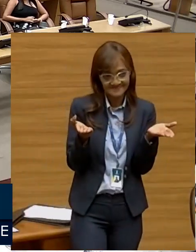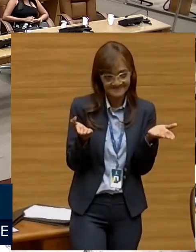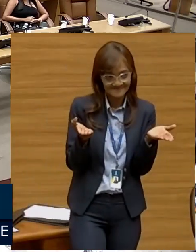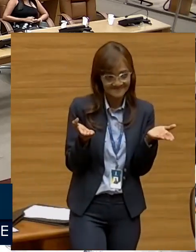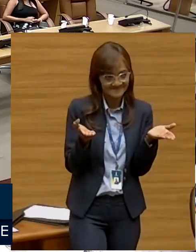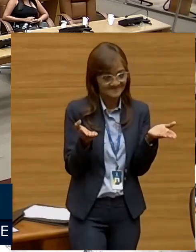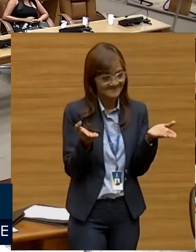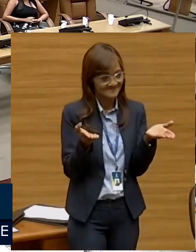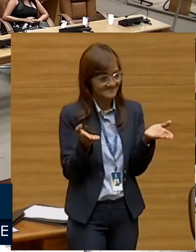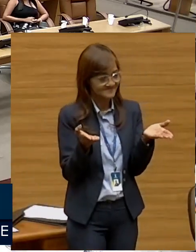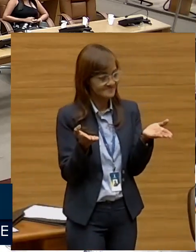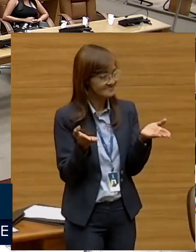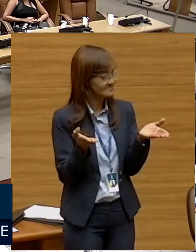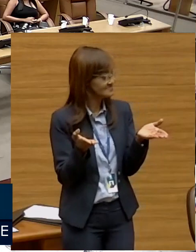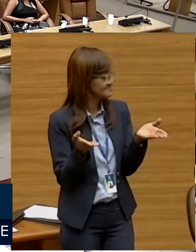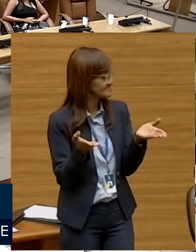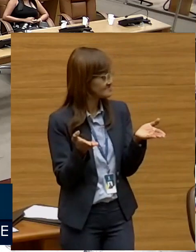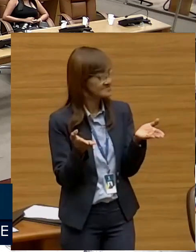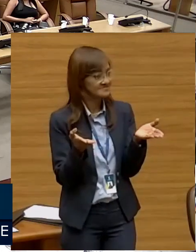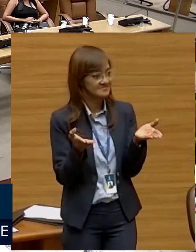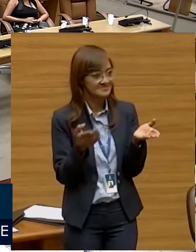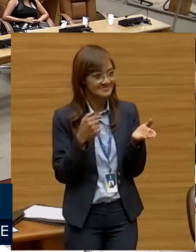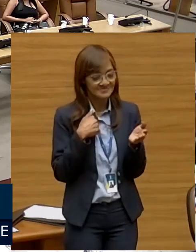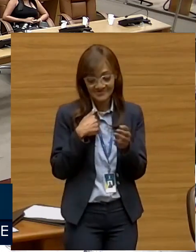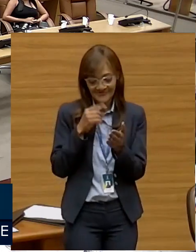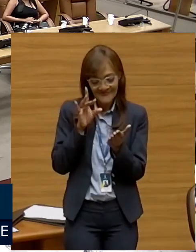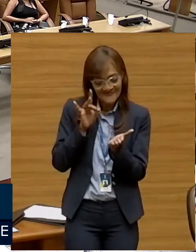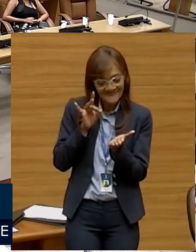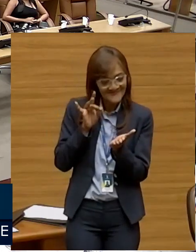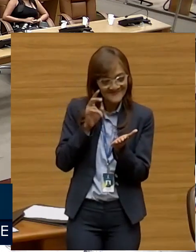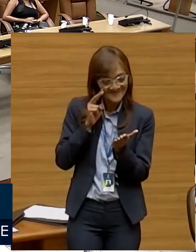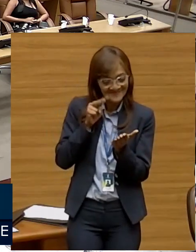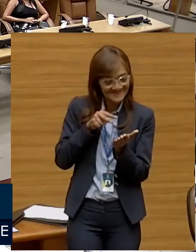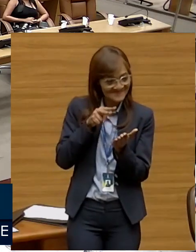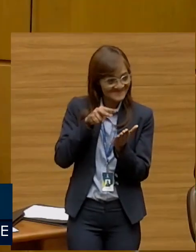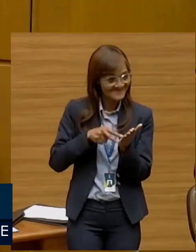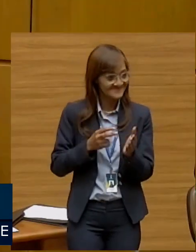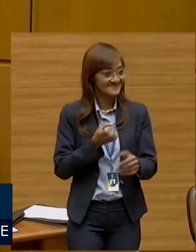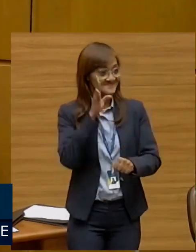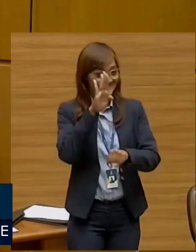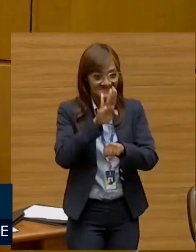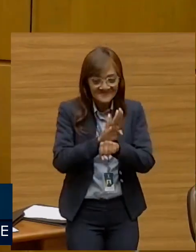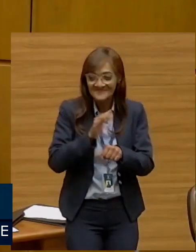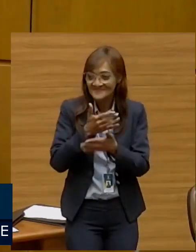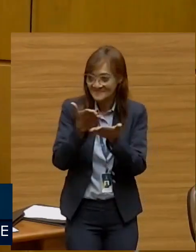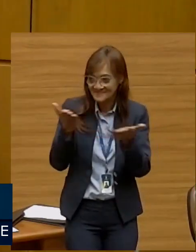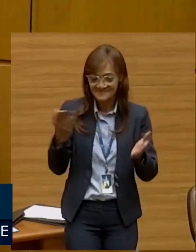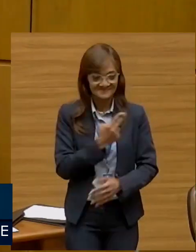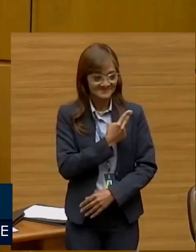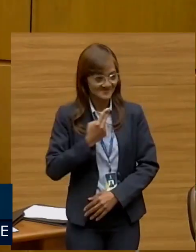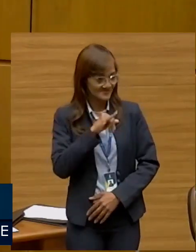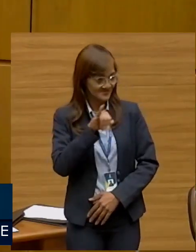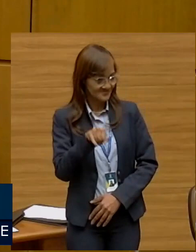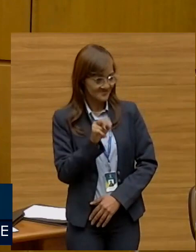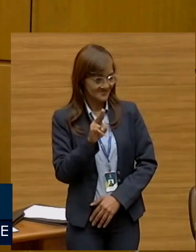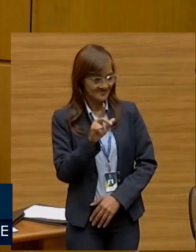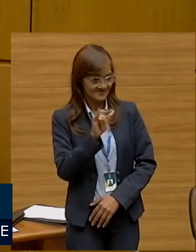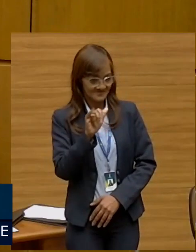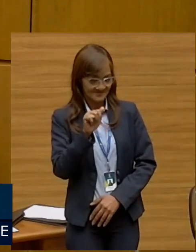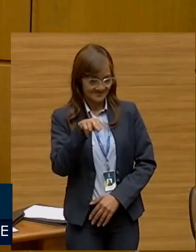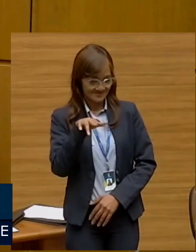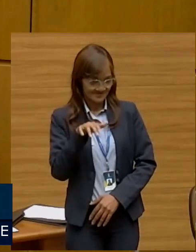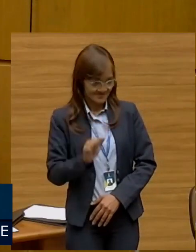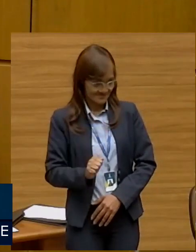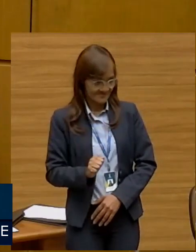todos. Trouxe aqui uma colinha, né? Gente, boa tarde, né? Meu nome é Juliana, eu quero fazer minha